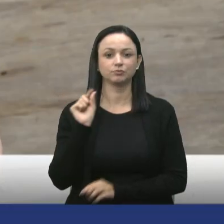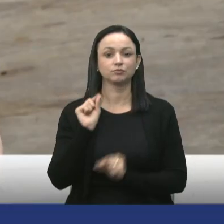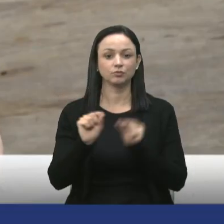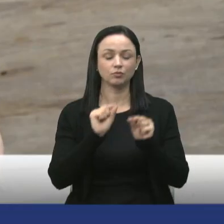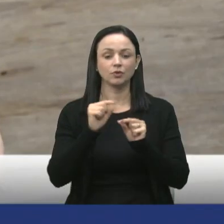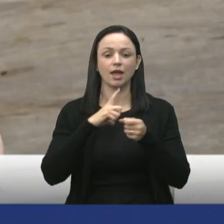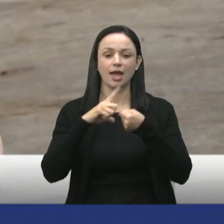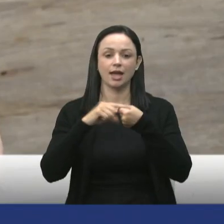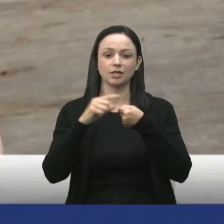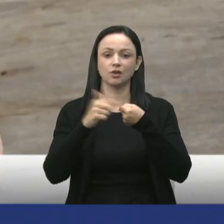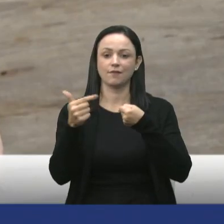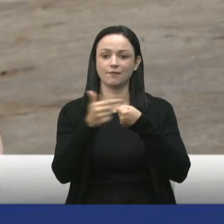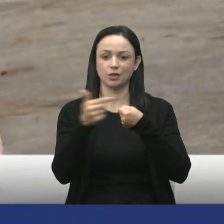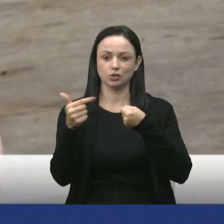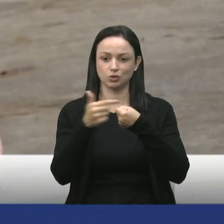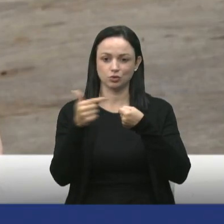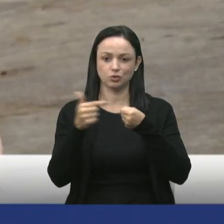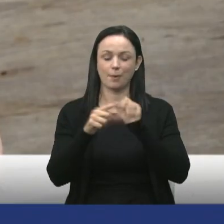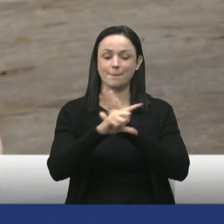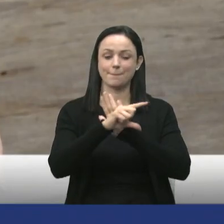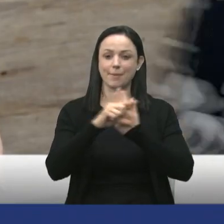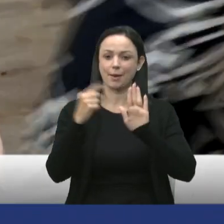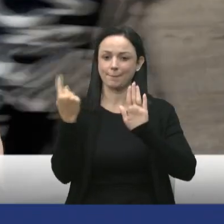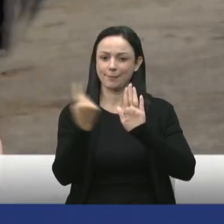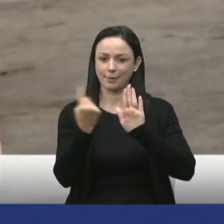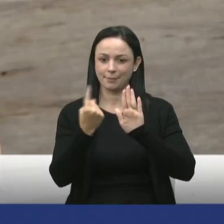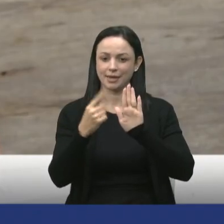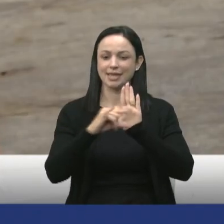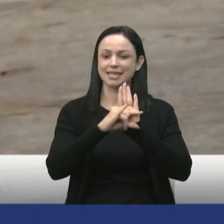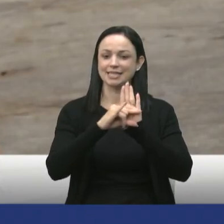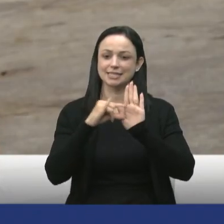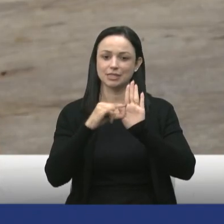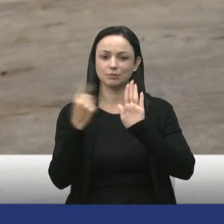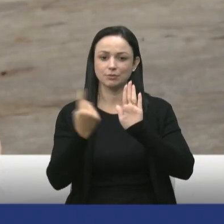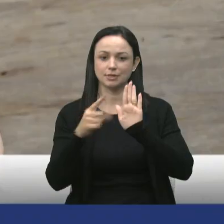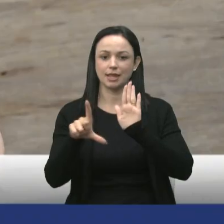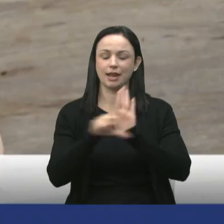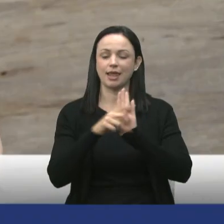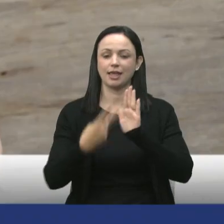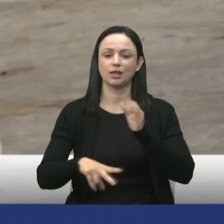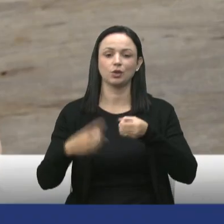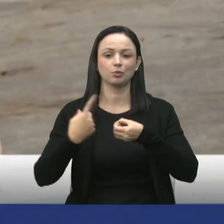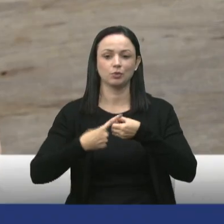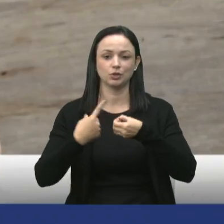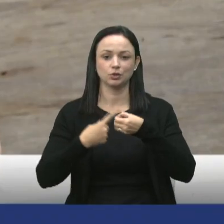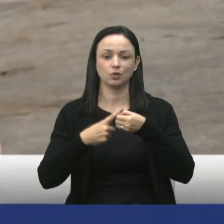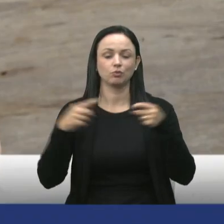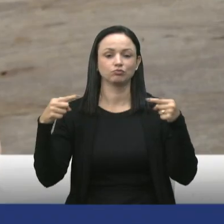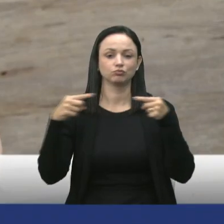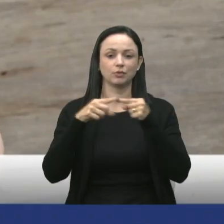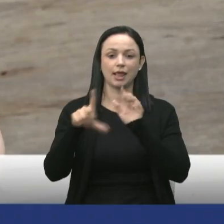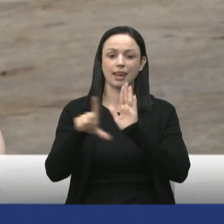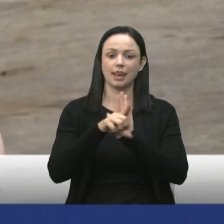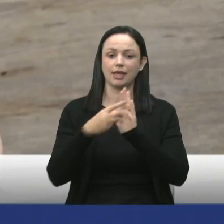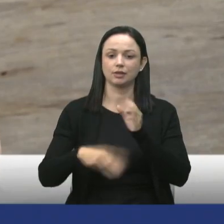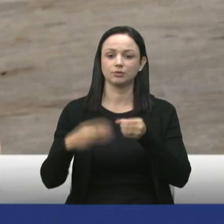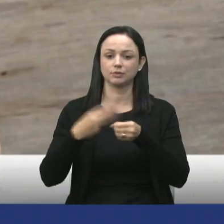do artigo 22, parágrafo 1º, inciso 1º da Lei Orgânica do Município, combinado com a Lei